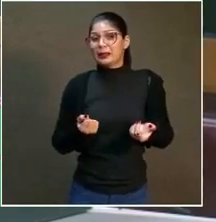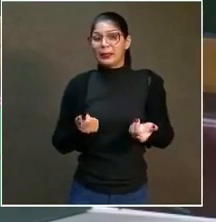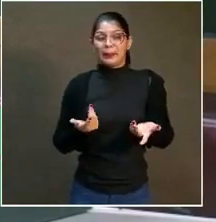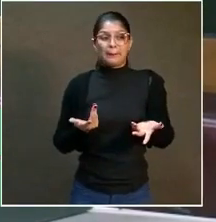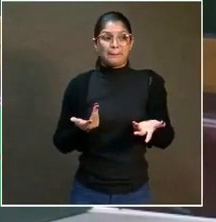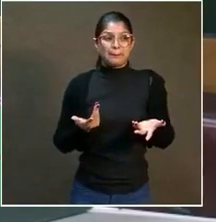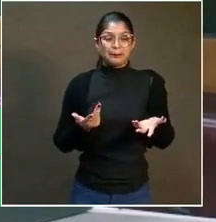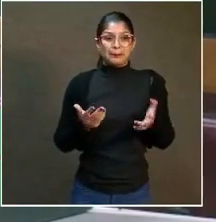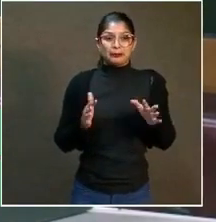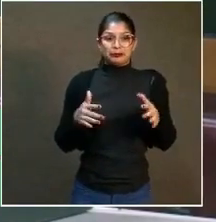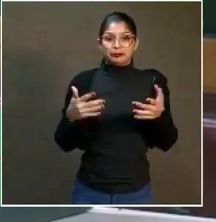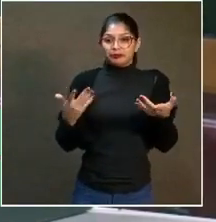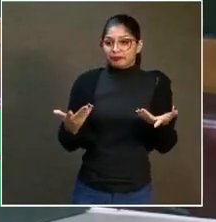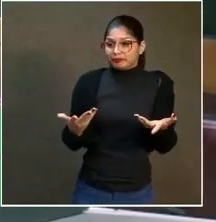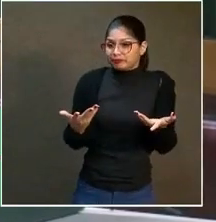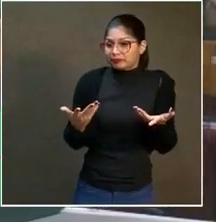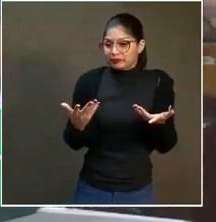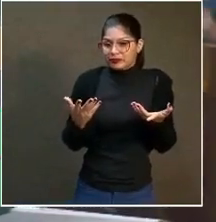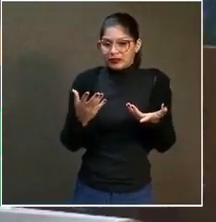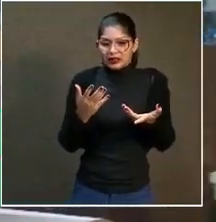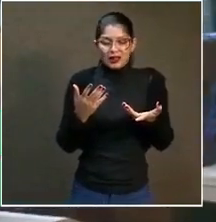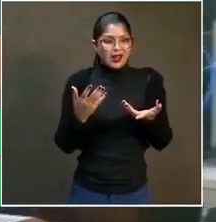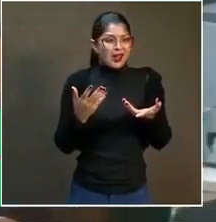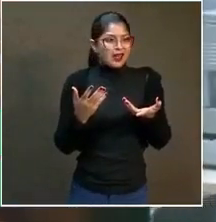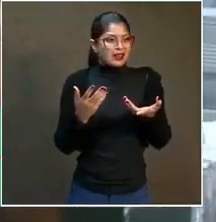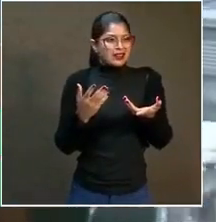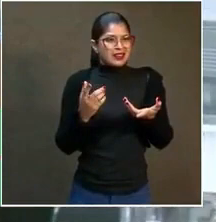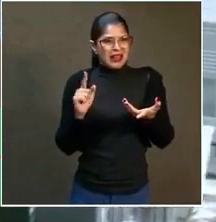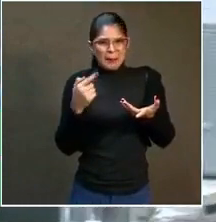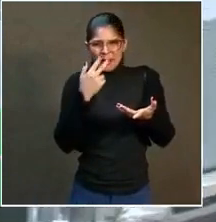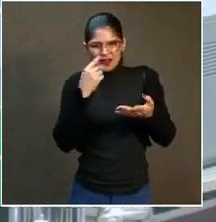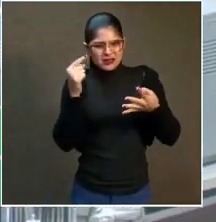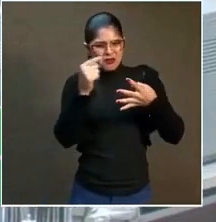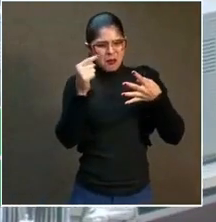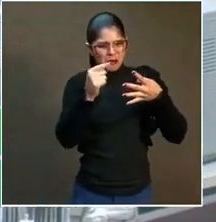Será que isso pode ter somado as outras 7 circunstâncias?